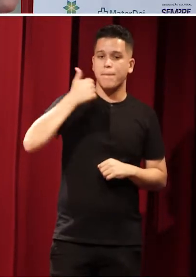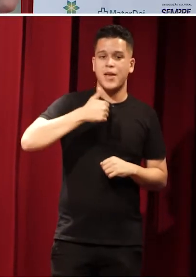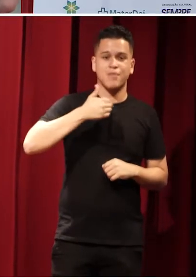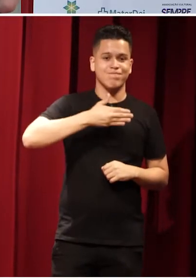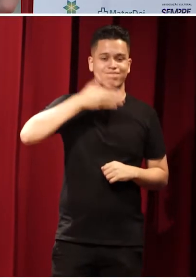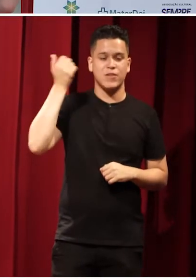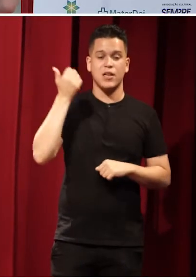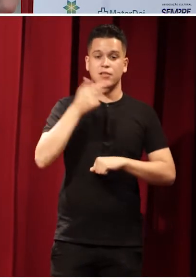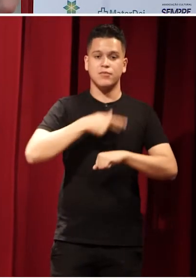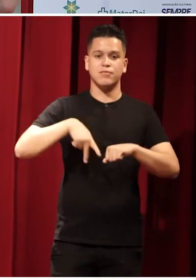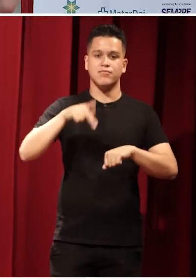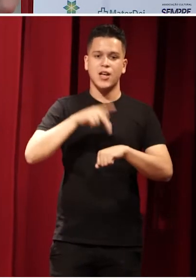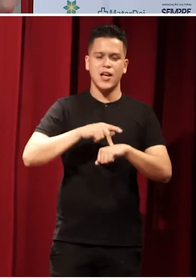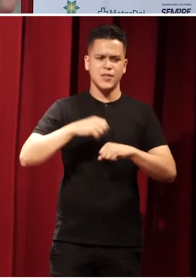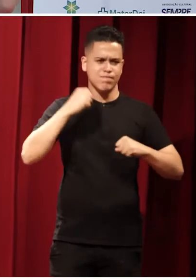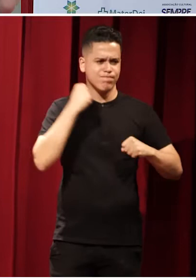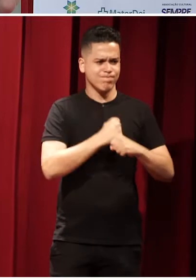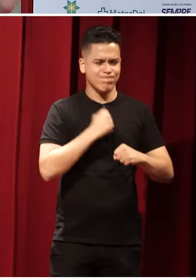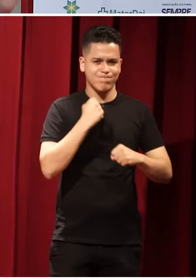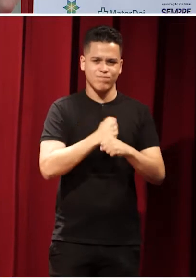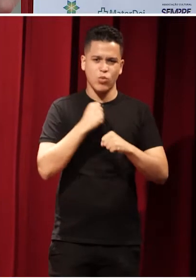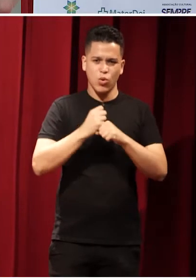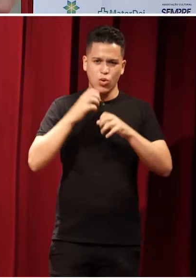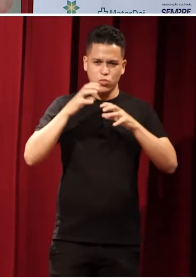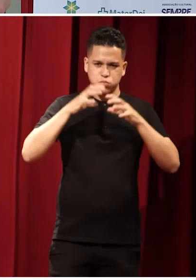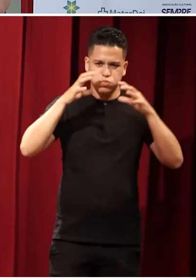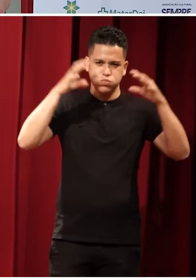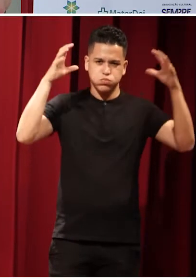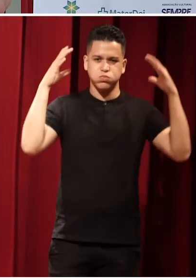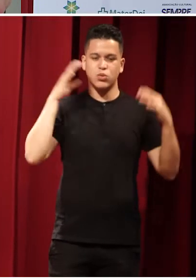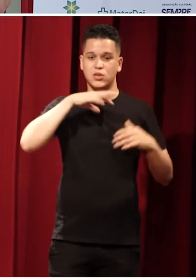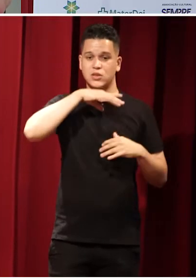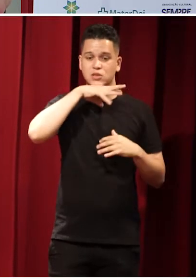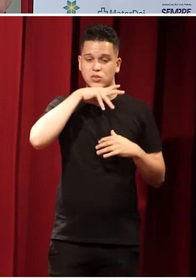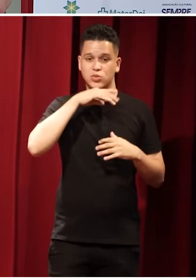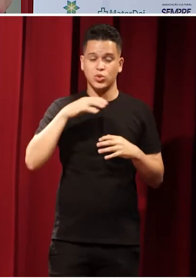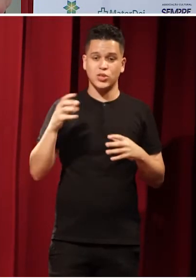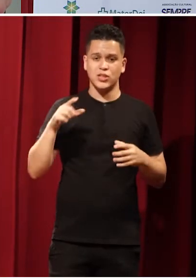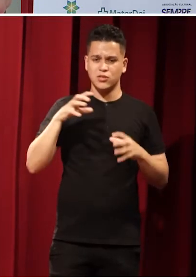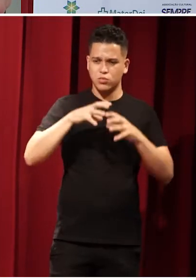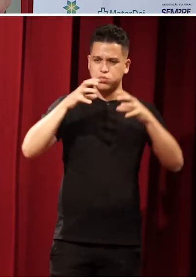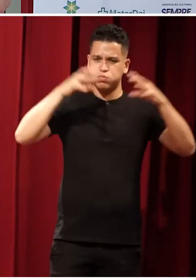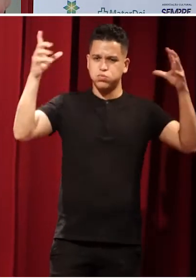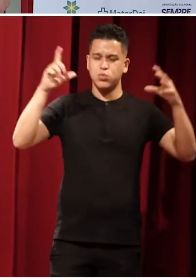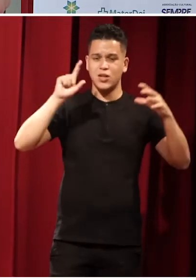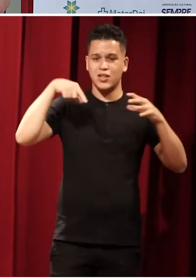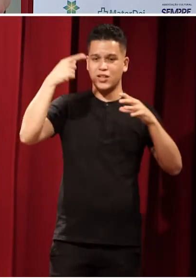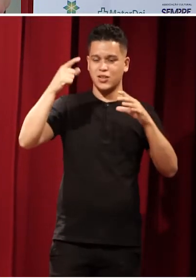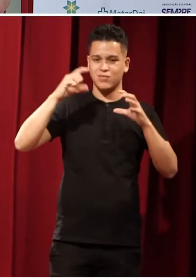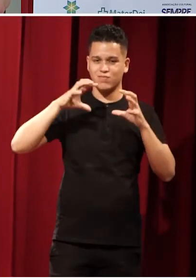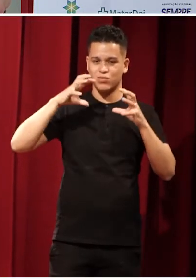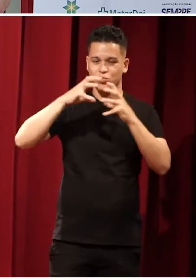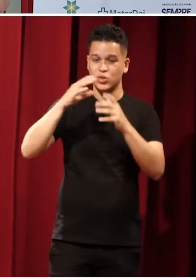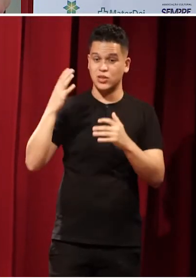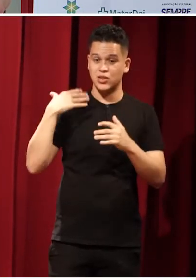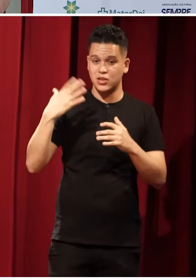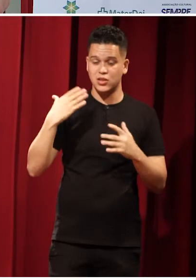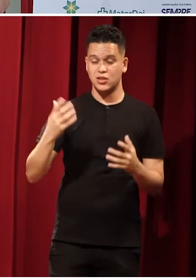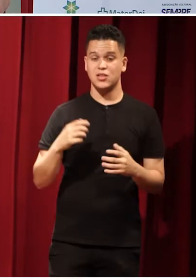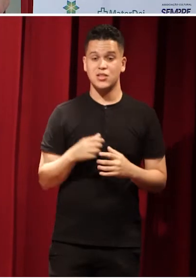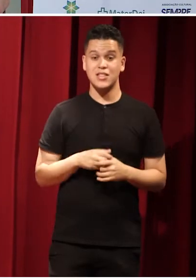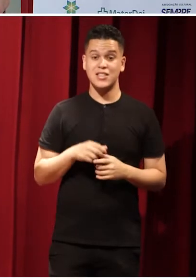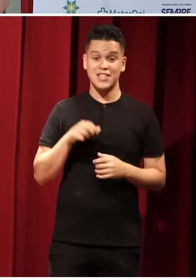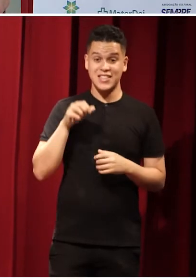luta contra os gases de efeito estufa, sem arcar com a imensa dificuldade